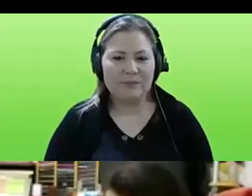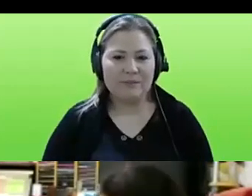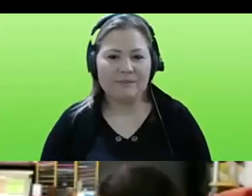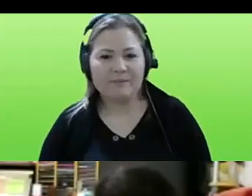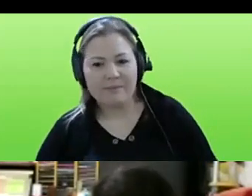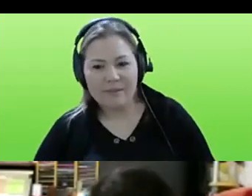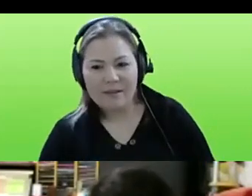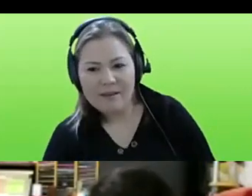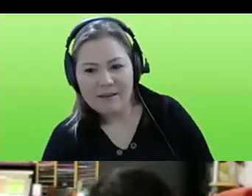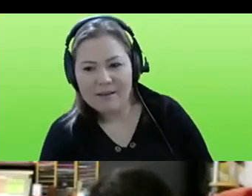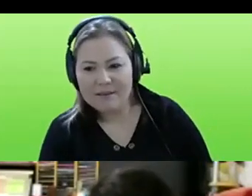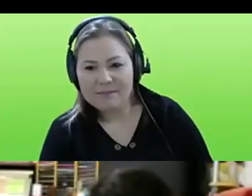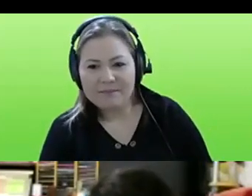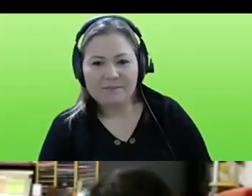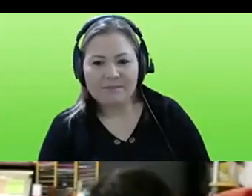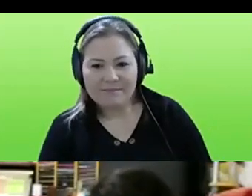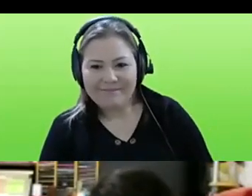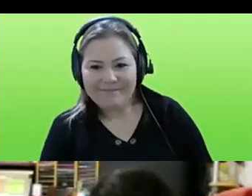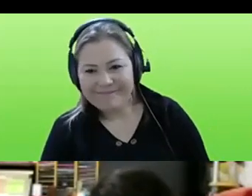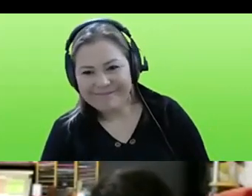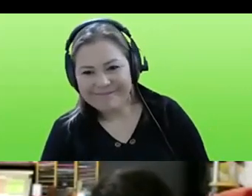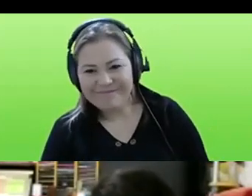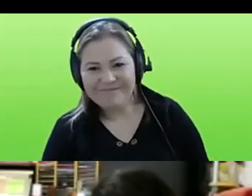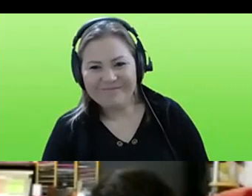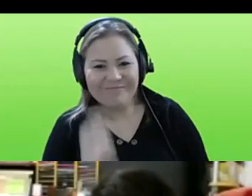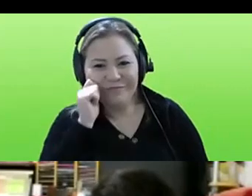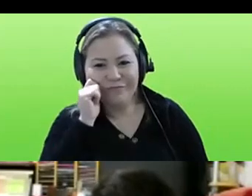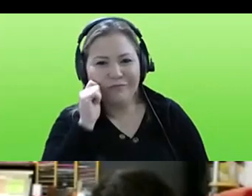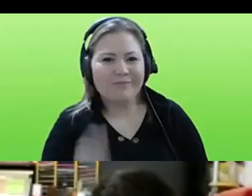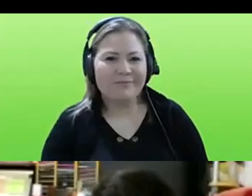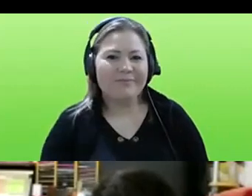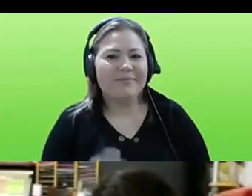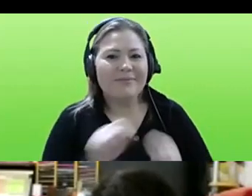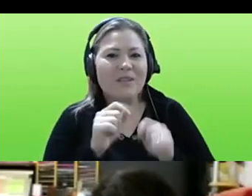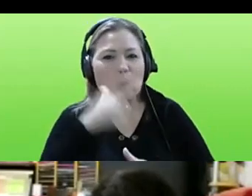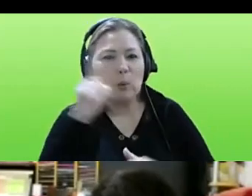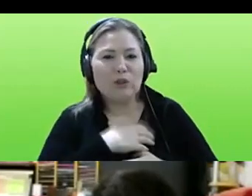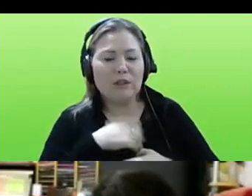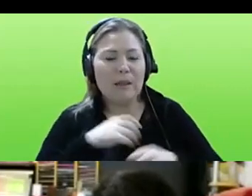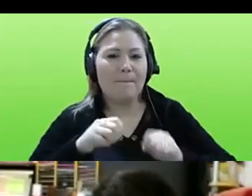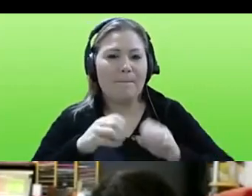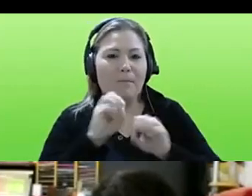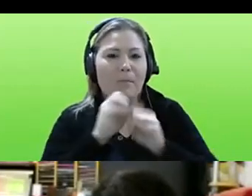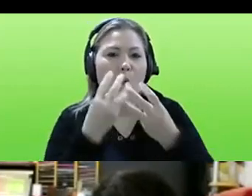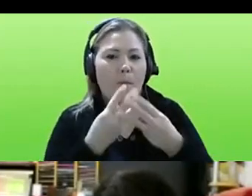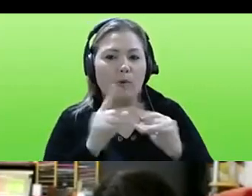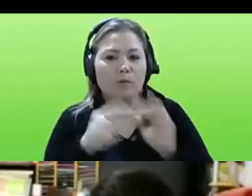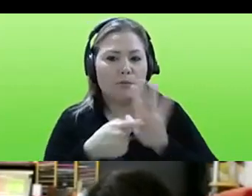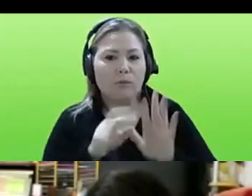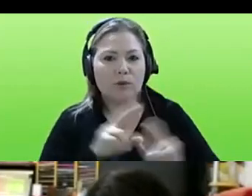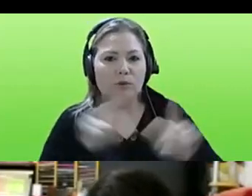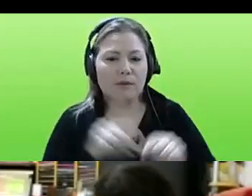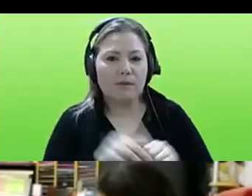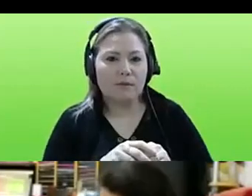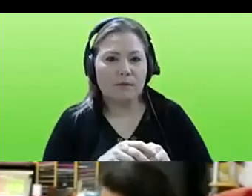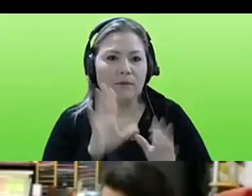posso colocar numa versão a PowerPoint, já